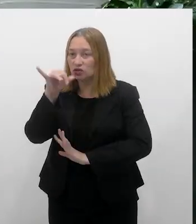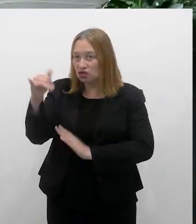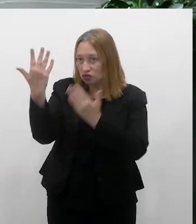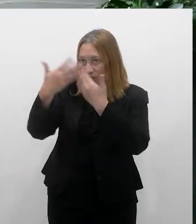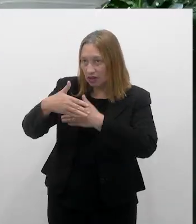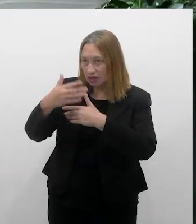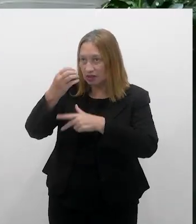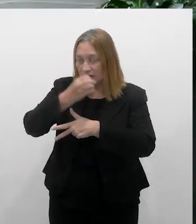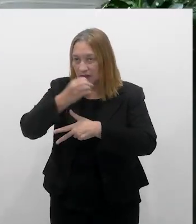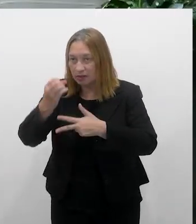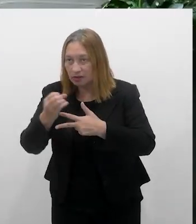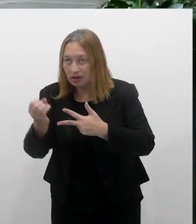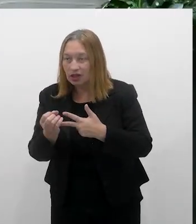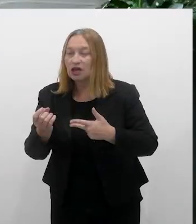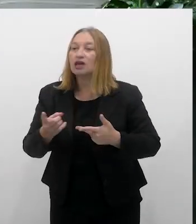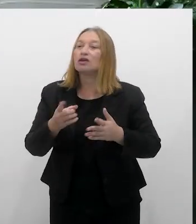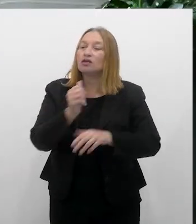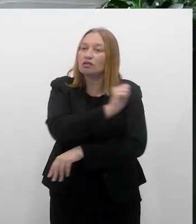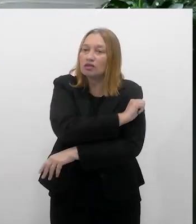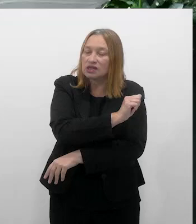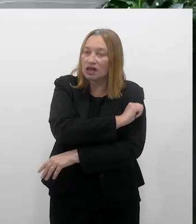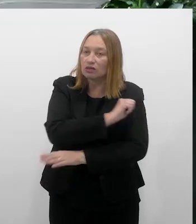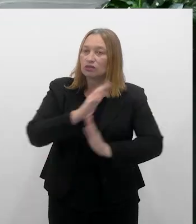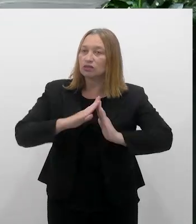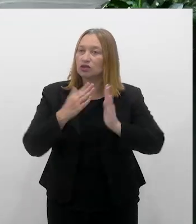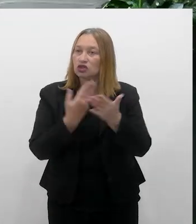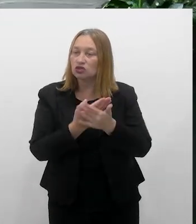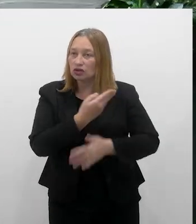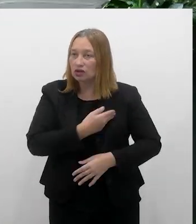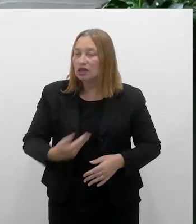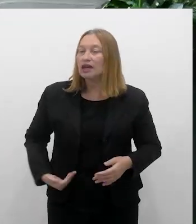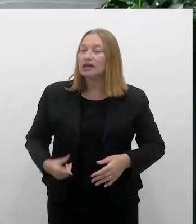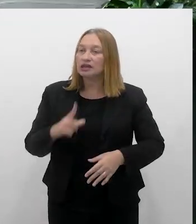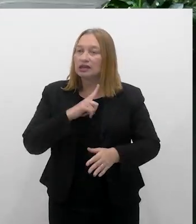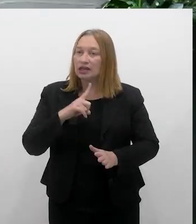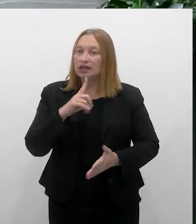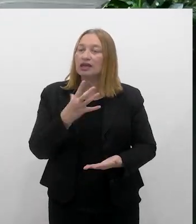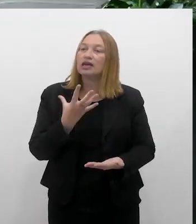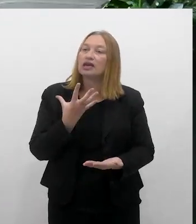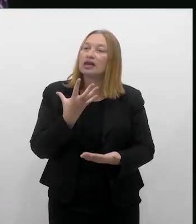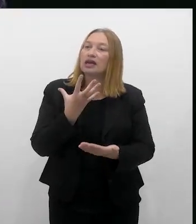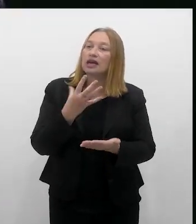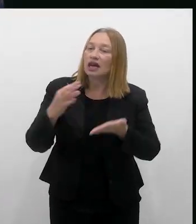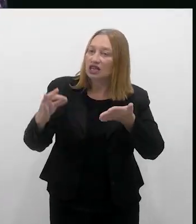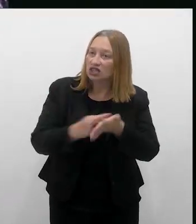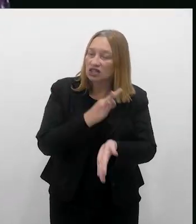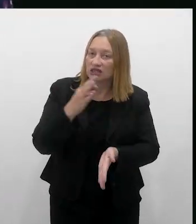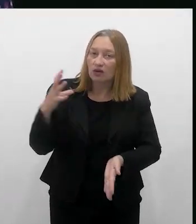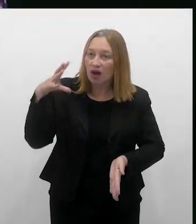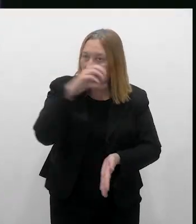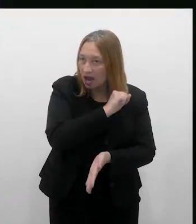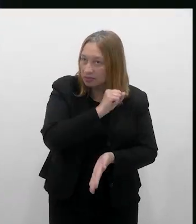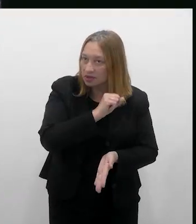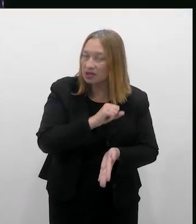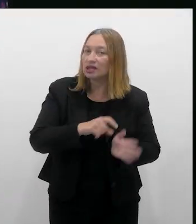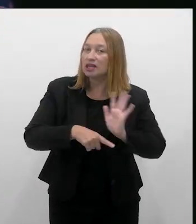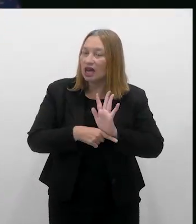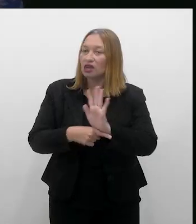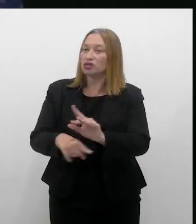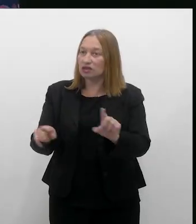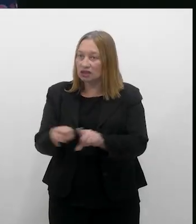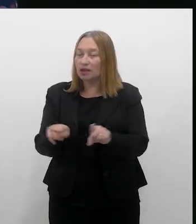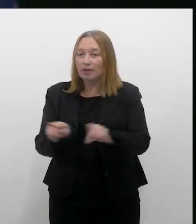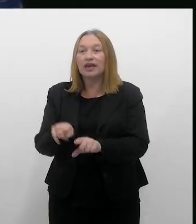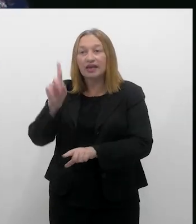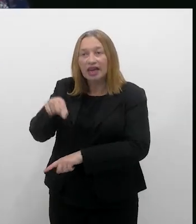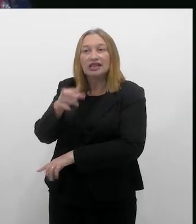na correção do gabarito no dia do Enem. E eles têm, os estudantes da rede pública, eles têm a pré-inscrição automática, o que facilita também,